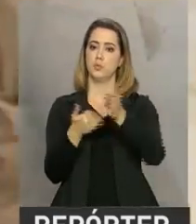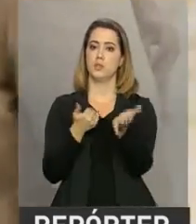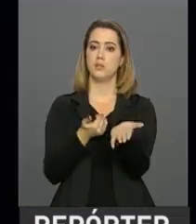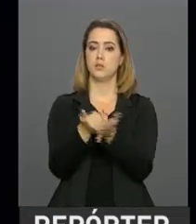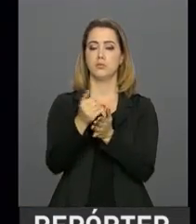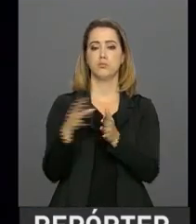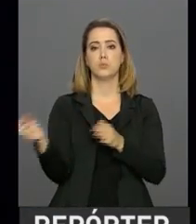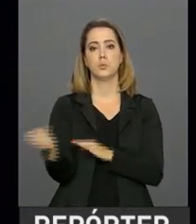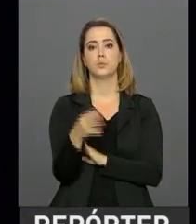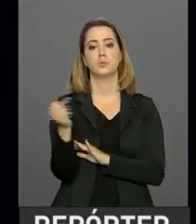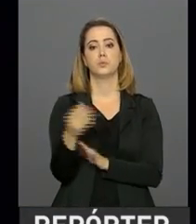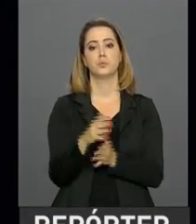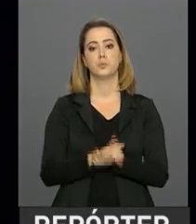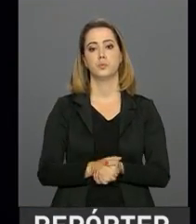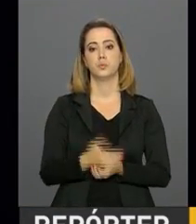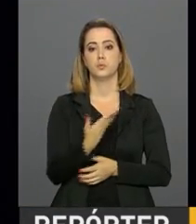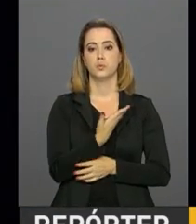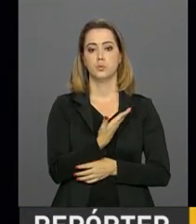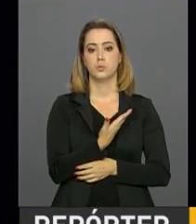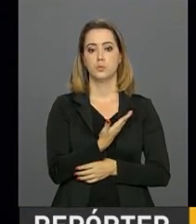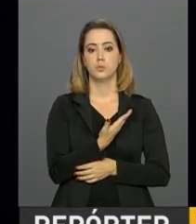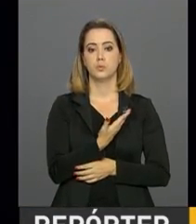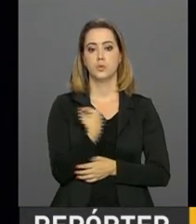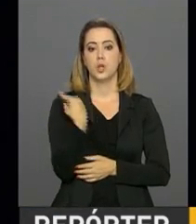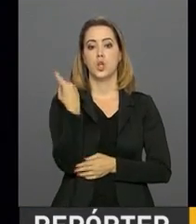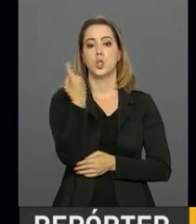de emprego. Eu penso que nós estamos